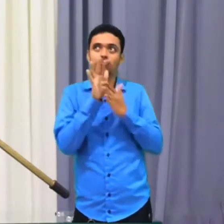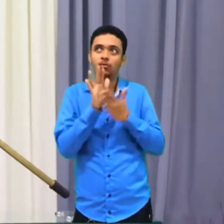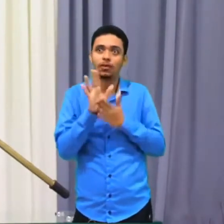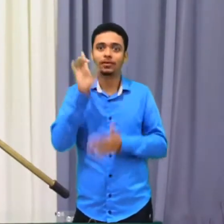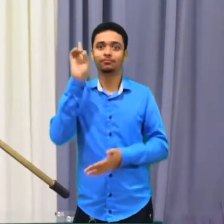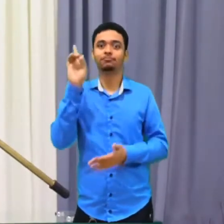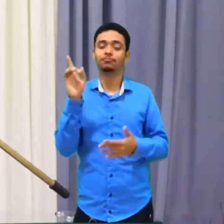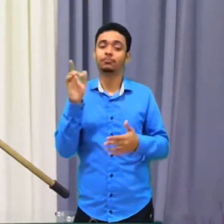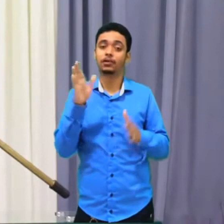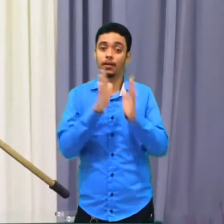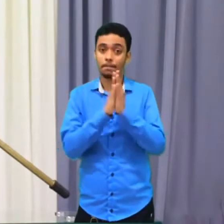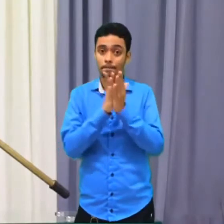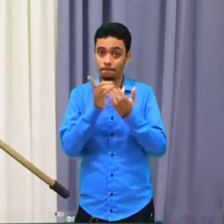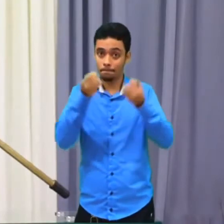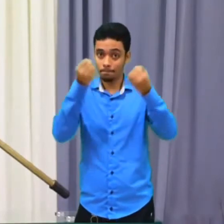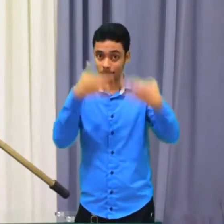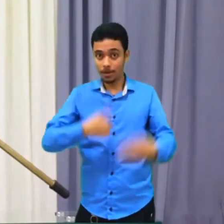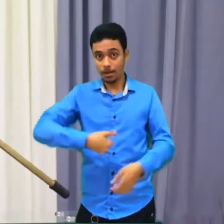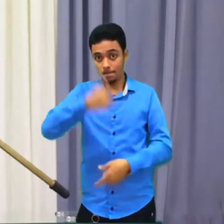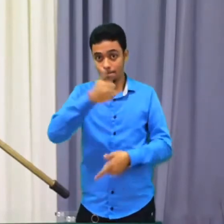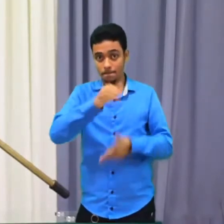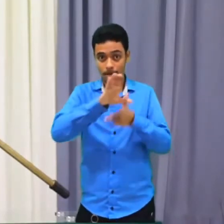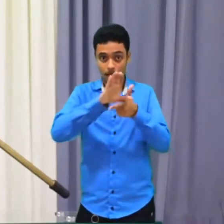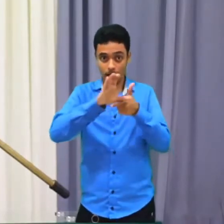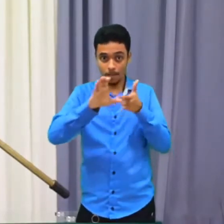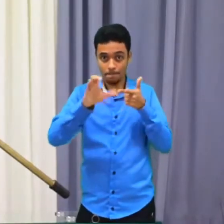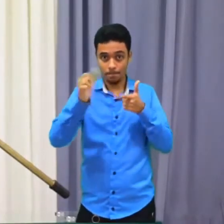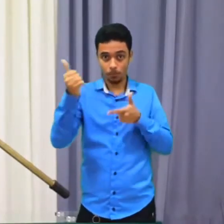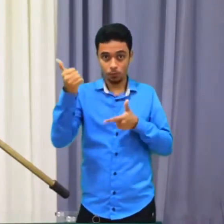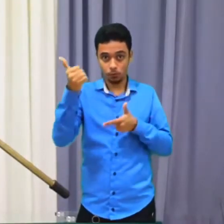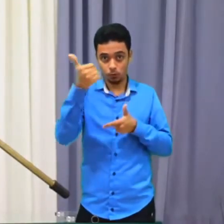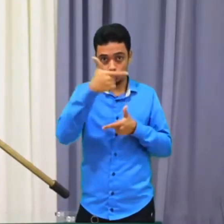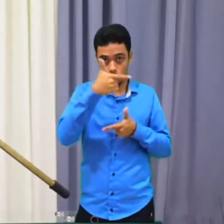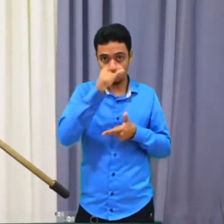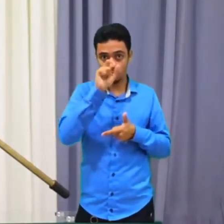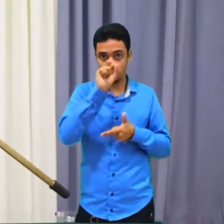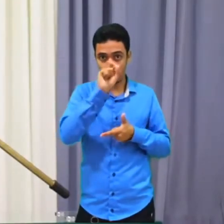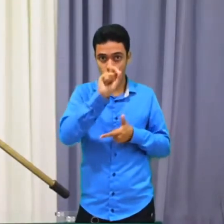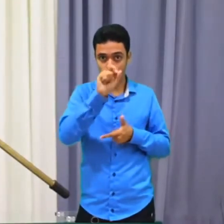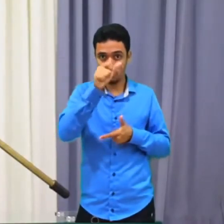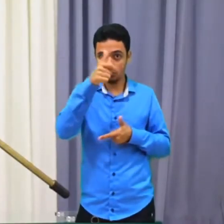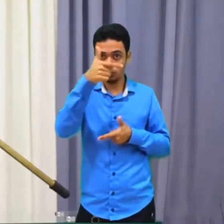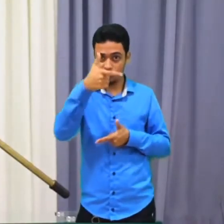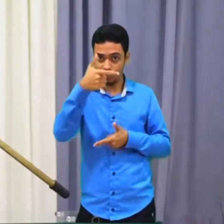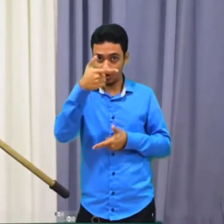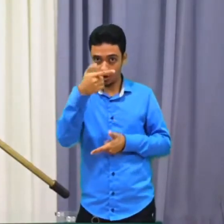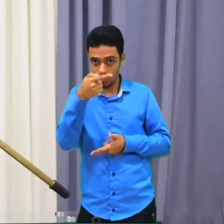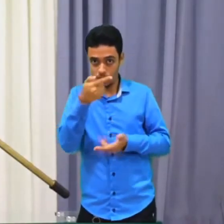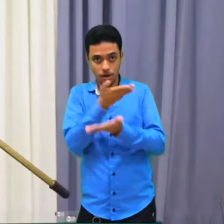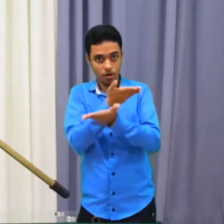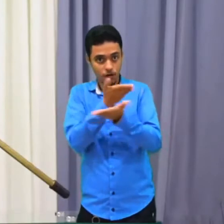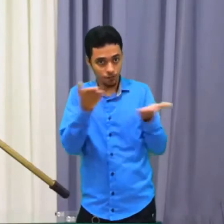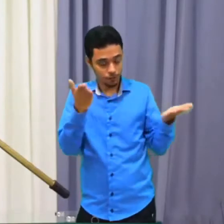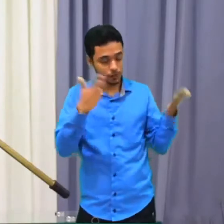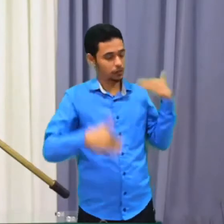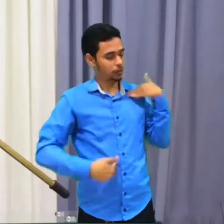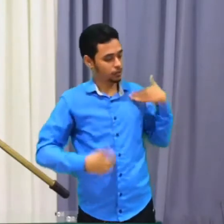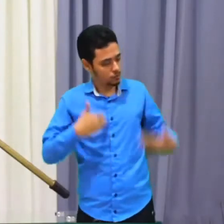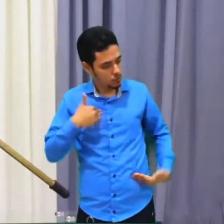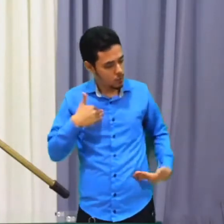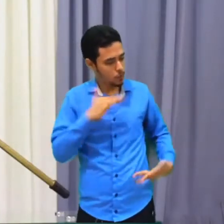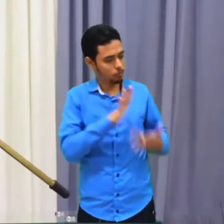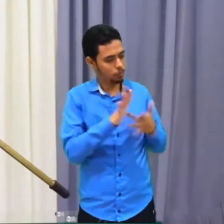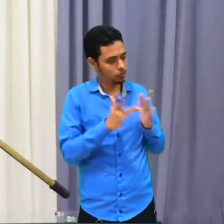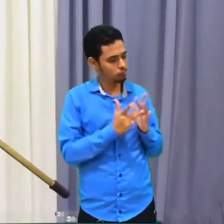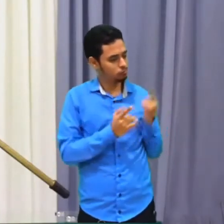A Bíblia diz em 1 Coríntios 12:27, ora, vós sois corpo de Cristo e